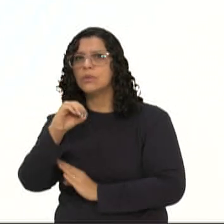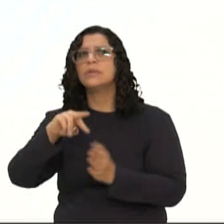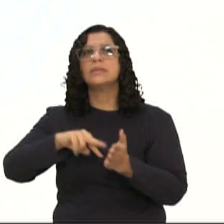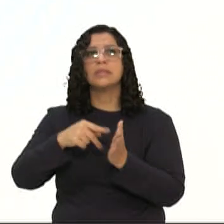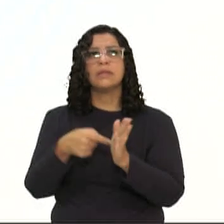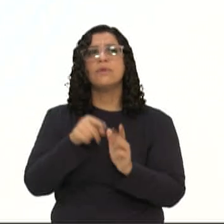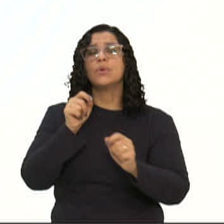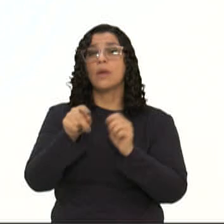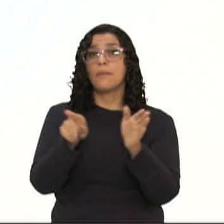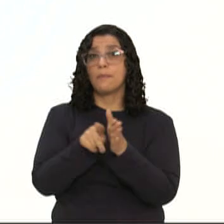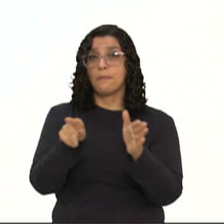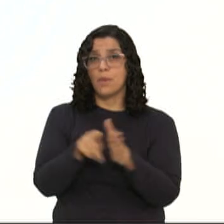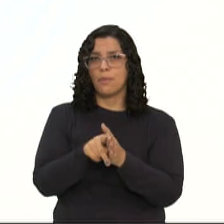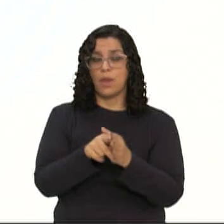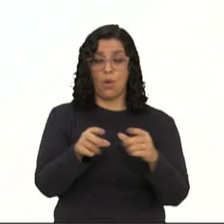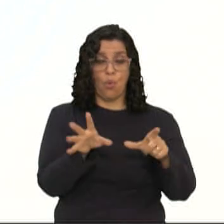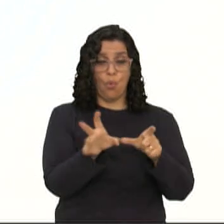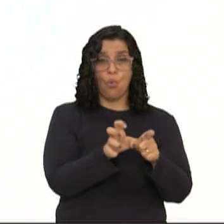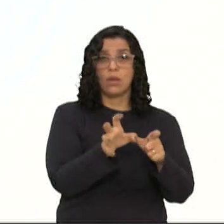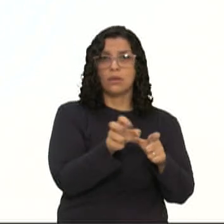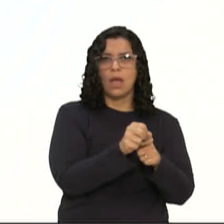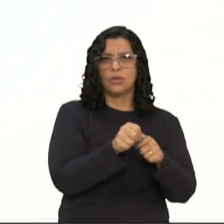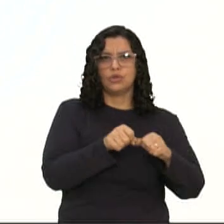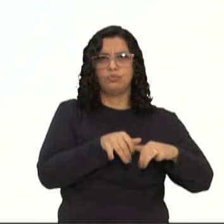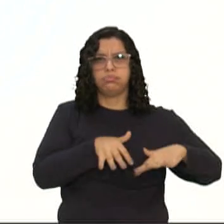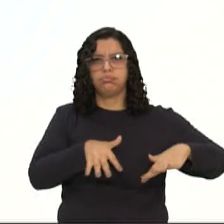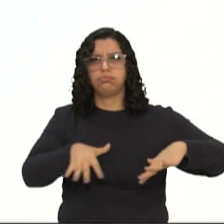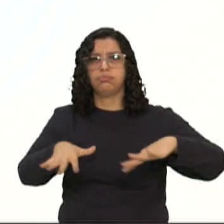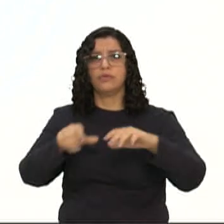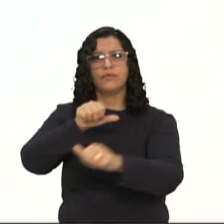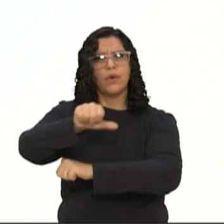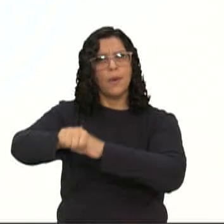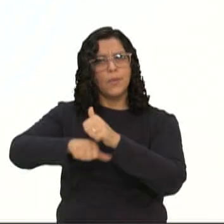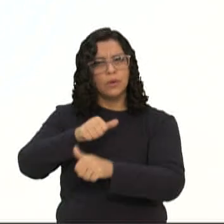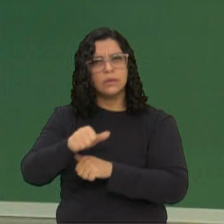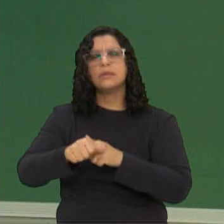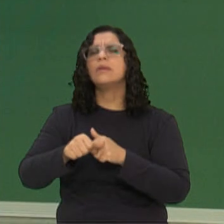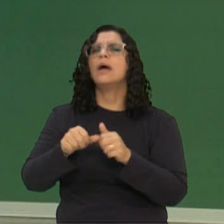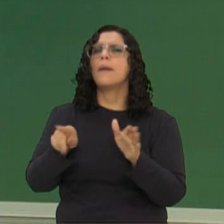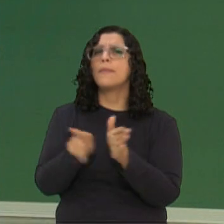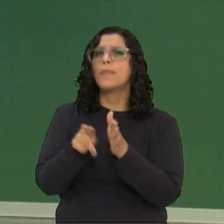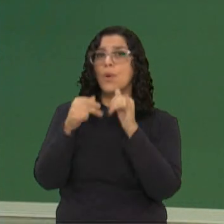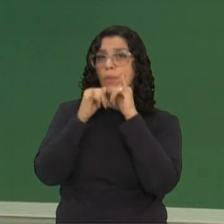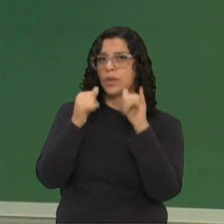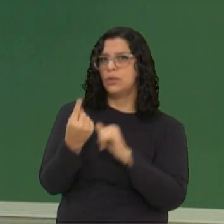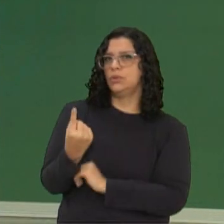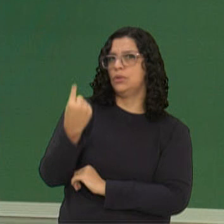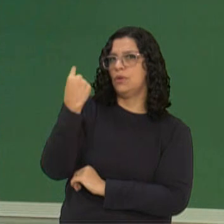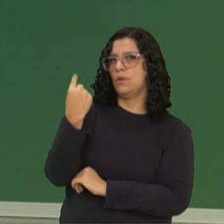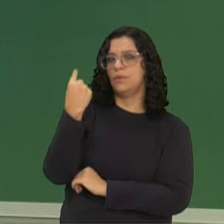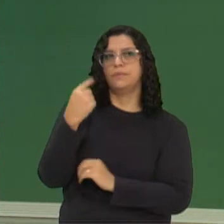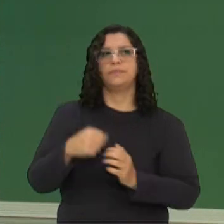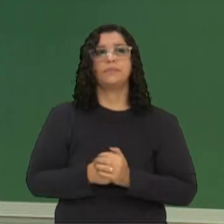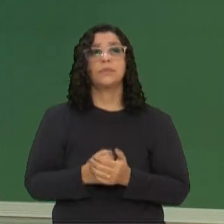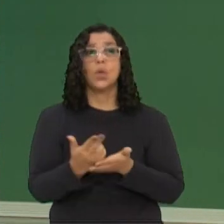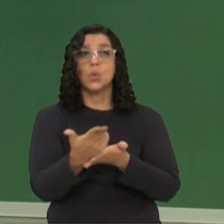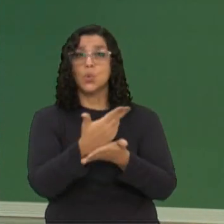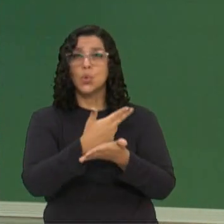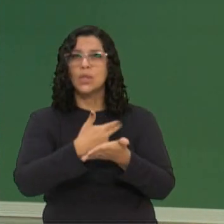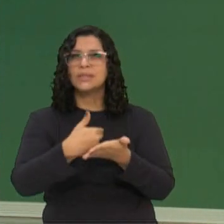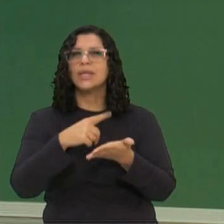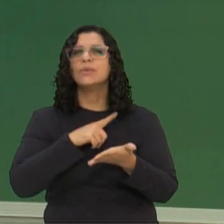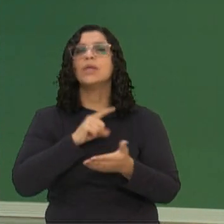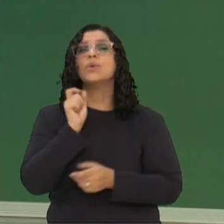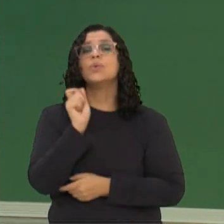fluxo magnético produz uma corrente induzida. Vejamos a figura aqui, ó. Nessa figura aqui nós